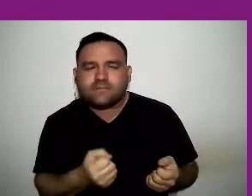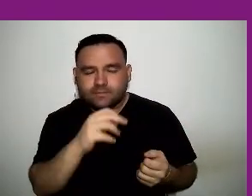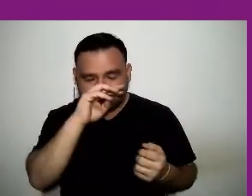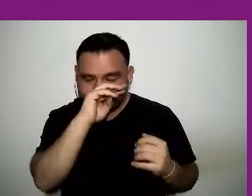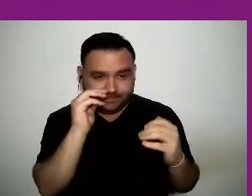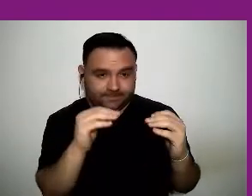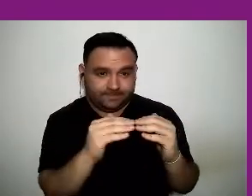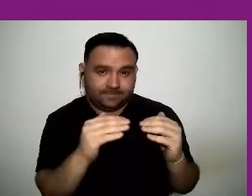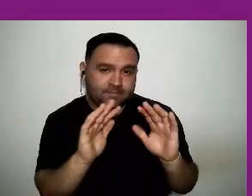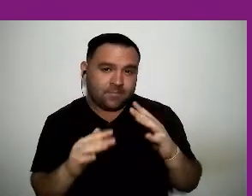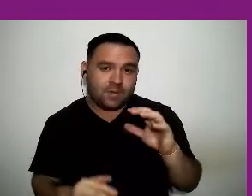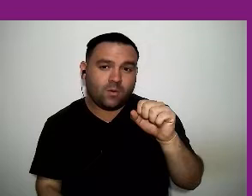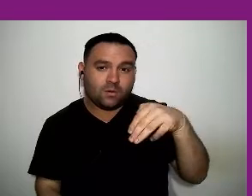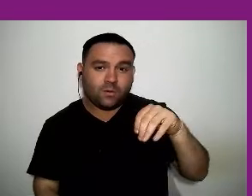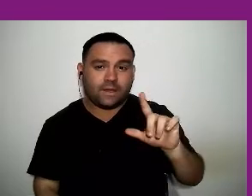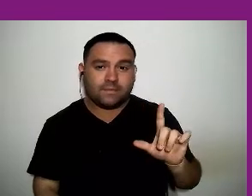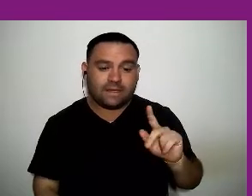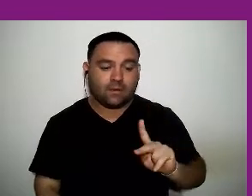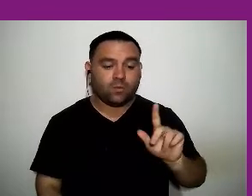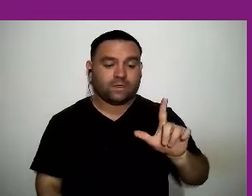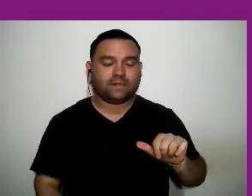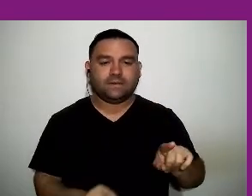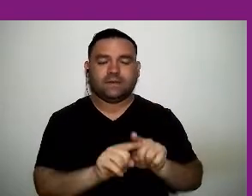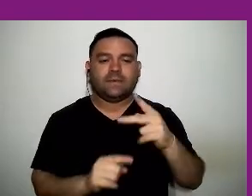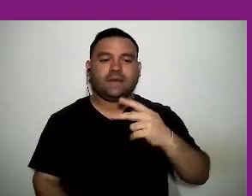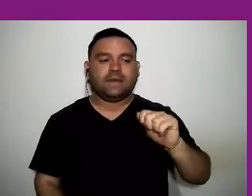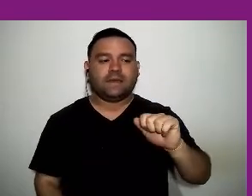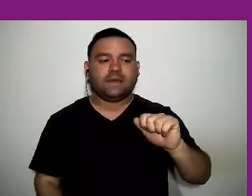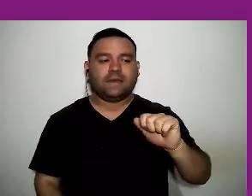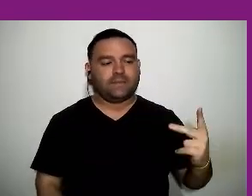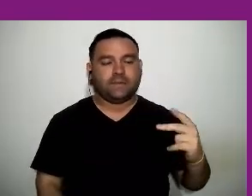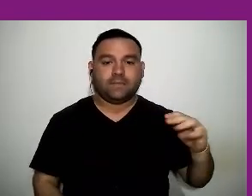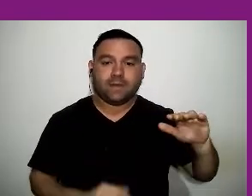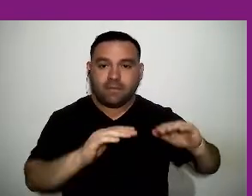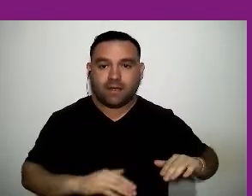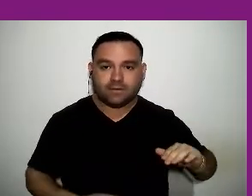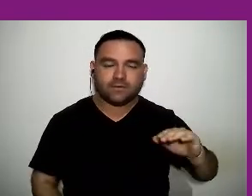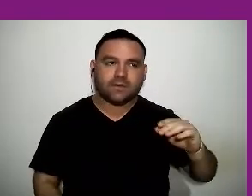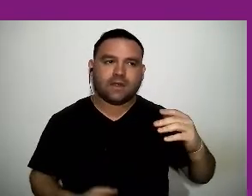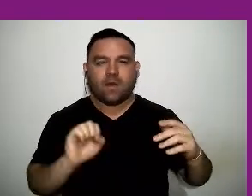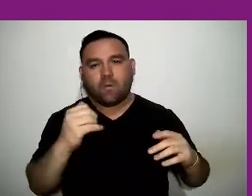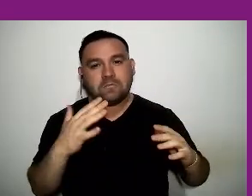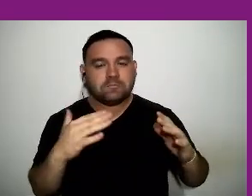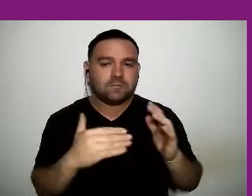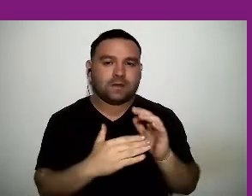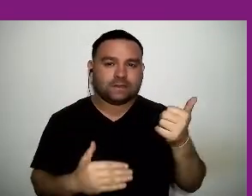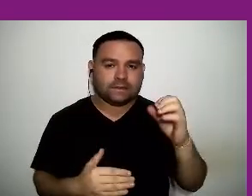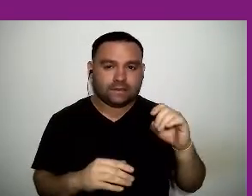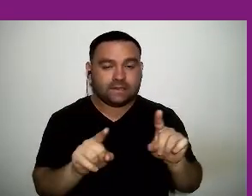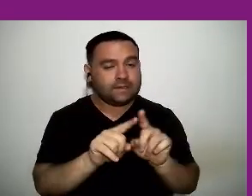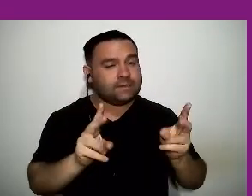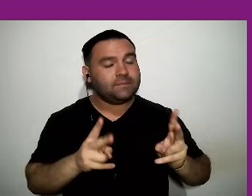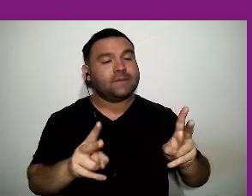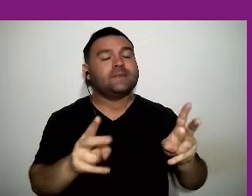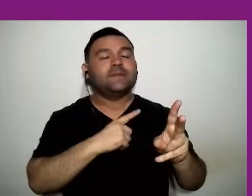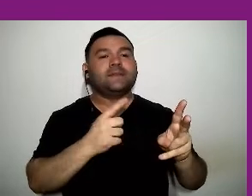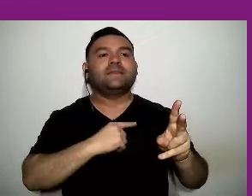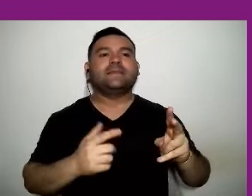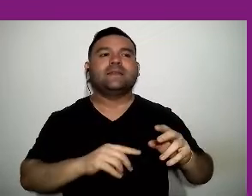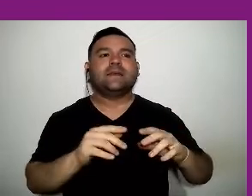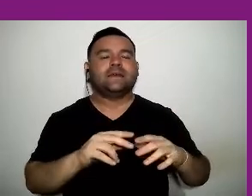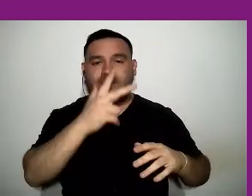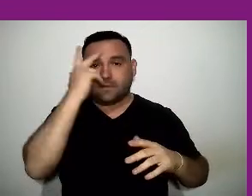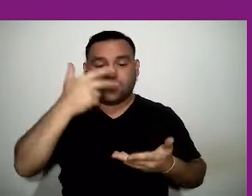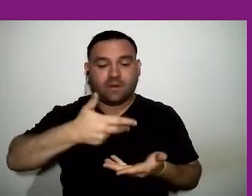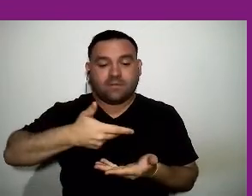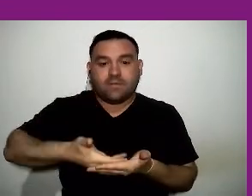aceitava até 8 ml por quilo, uma PIP mais baixa, em torno de 8 a 10, sempre fazendo posição